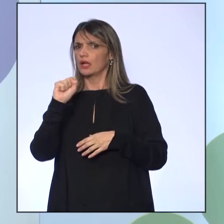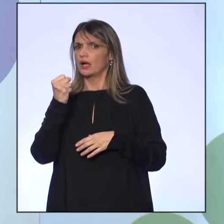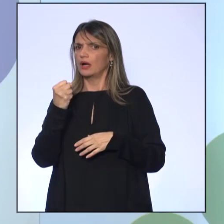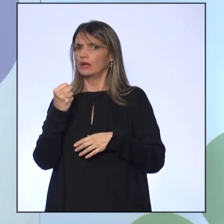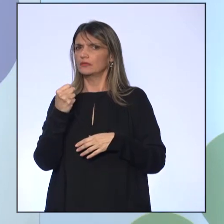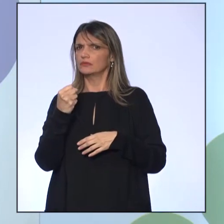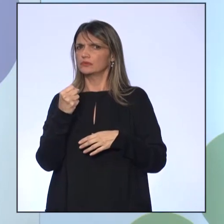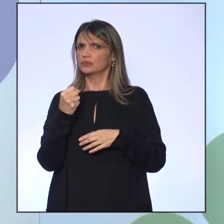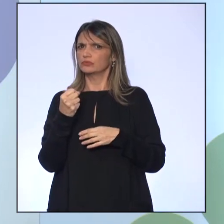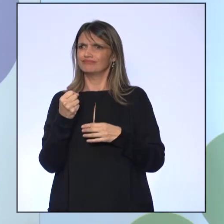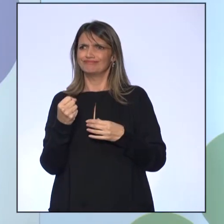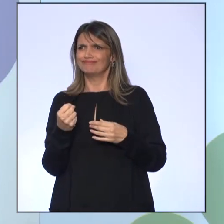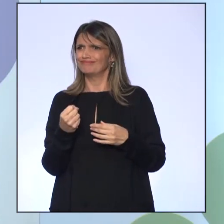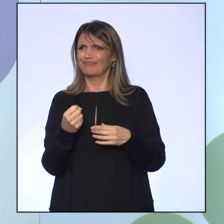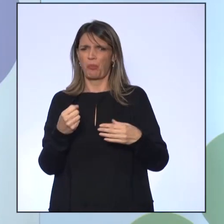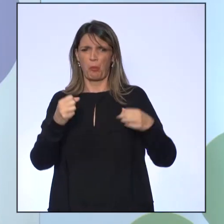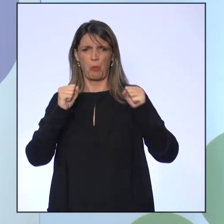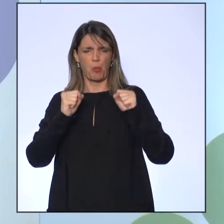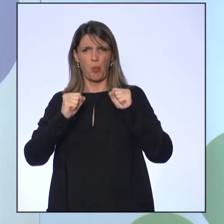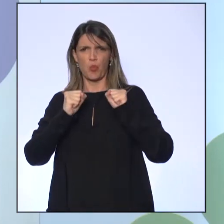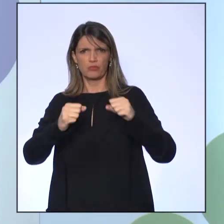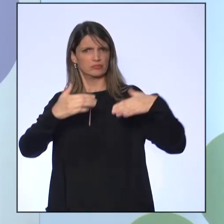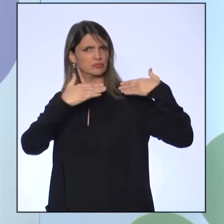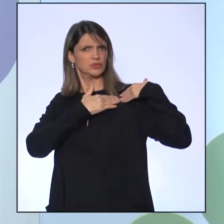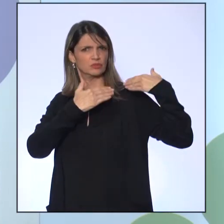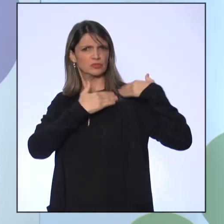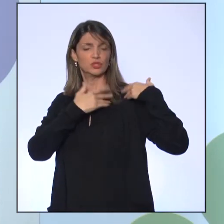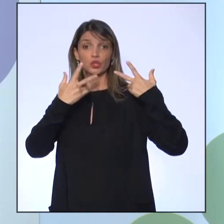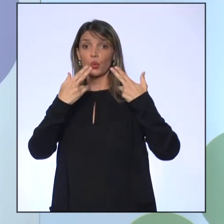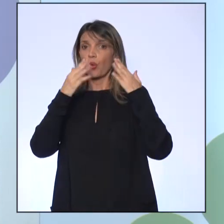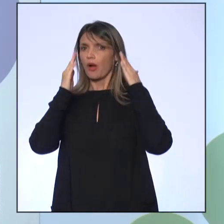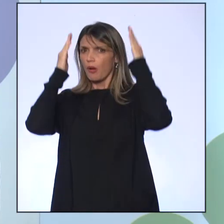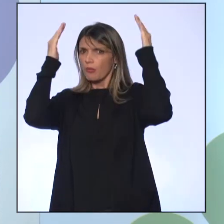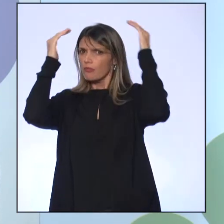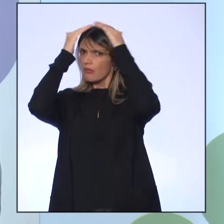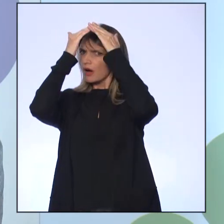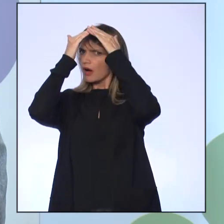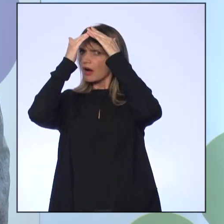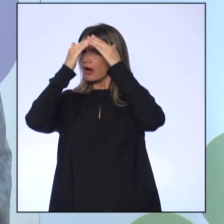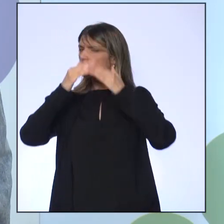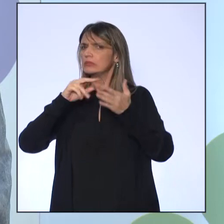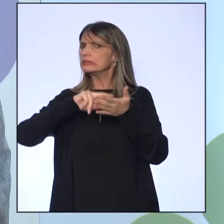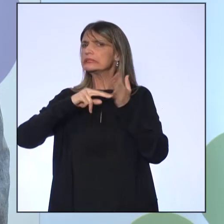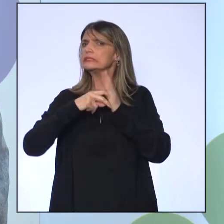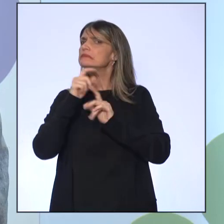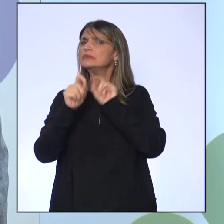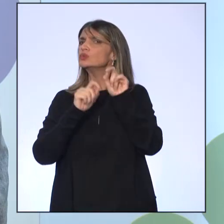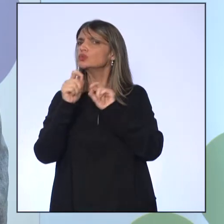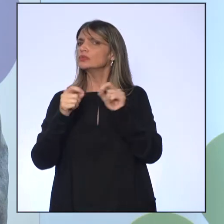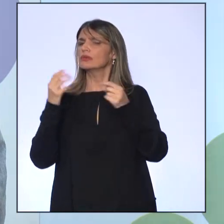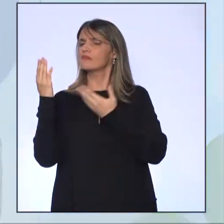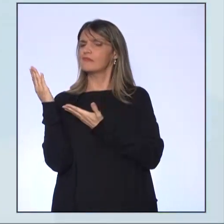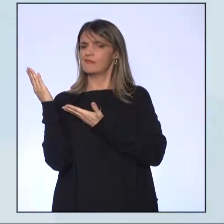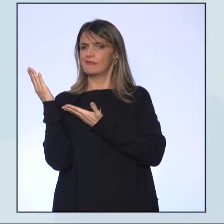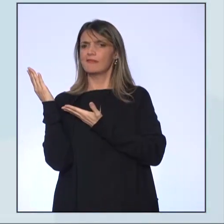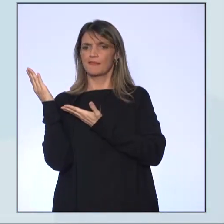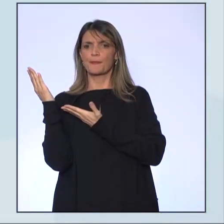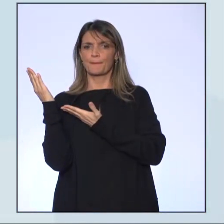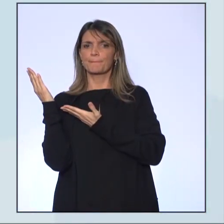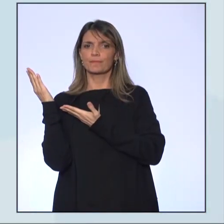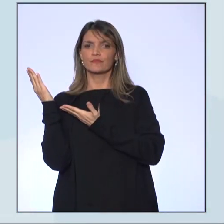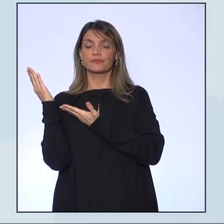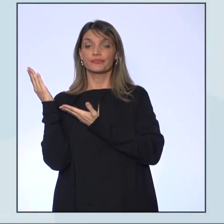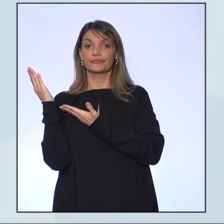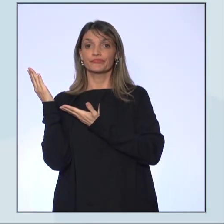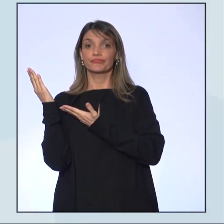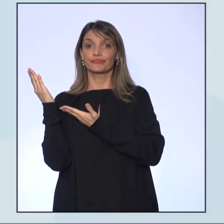que será que isso vai significar? Então, vocês vão apontar isso para a gente no exercício que vai aparecer na tela agora.